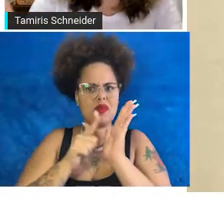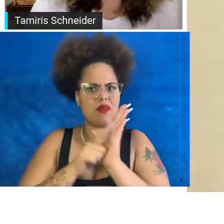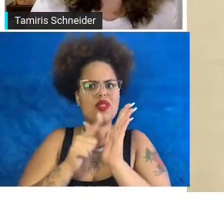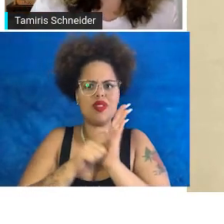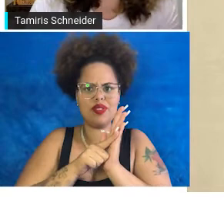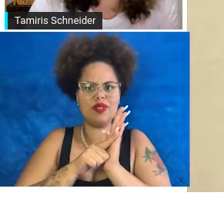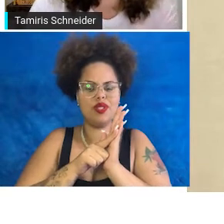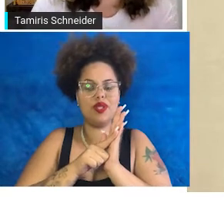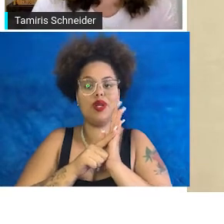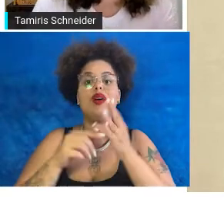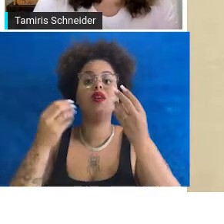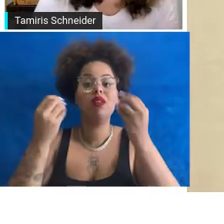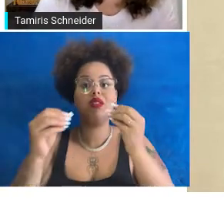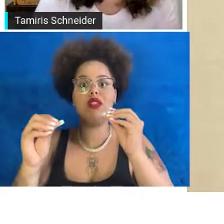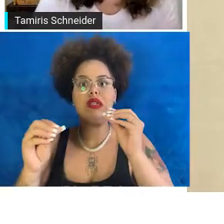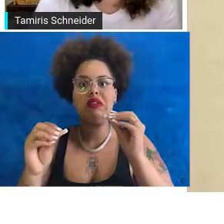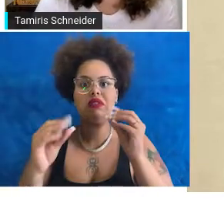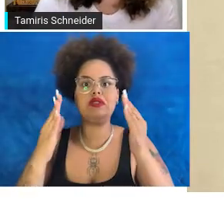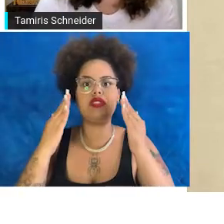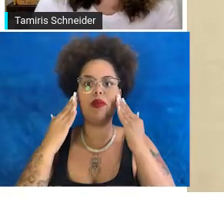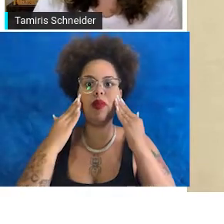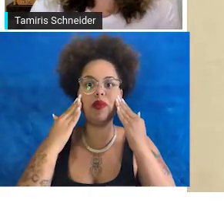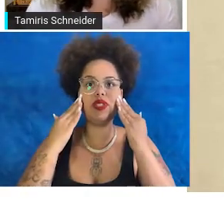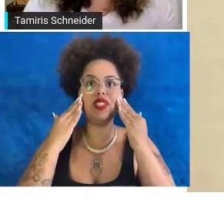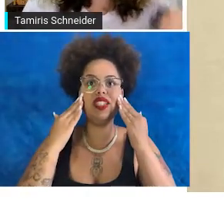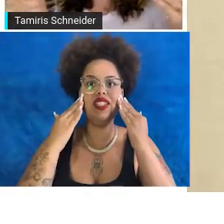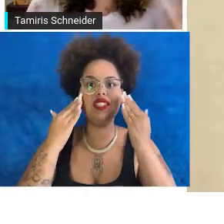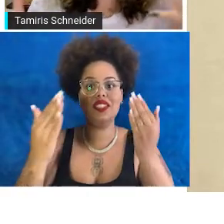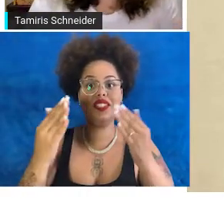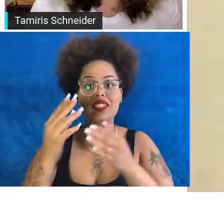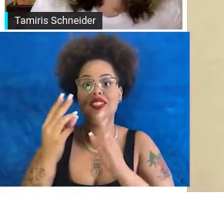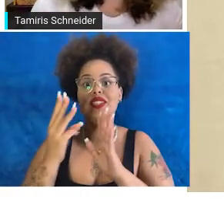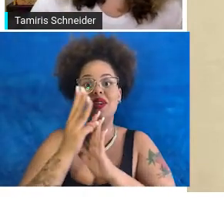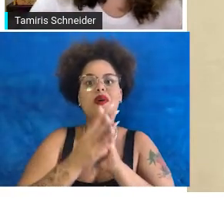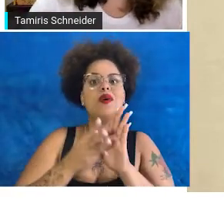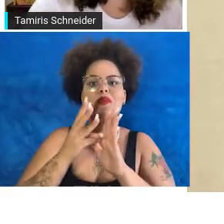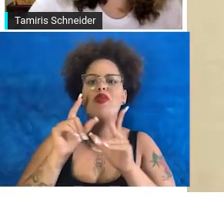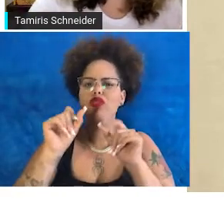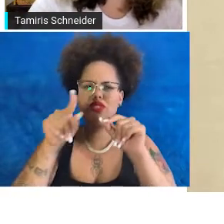aspas, colocar ali na apresentação de PowerPoint o que você